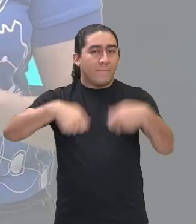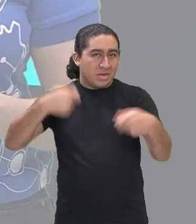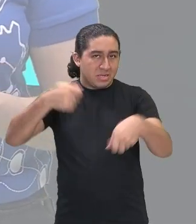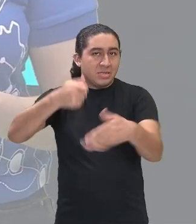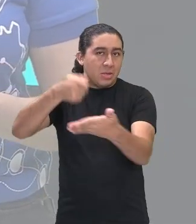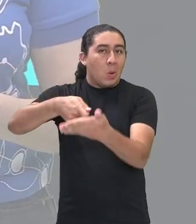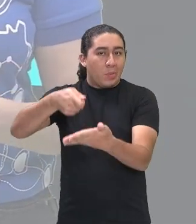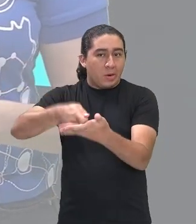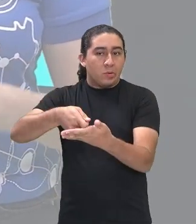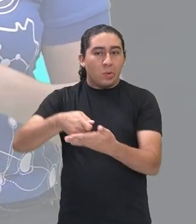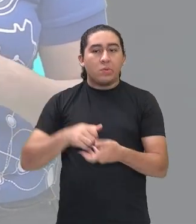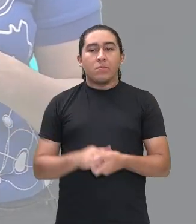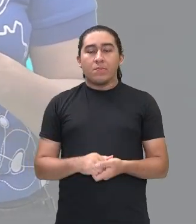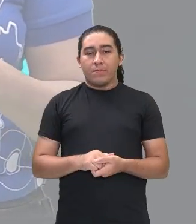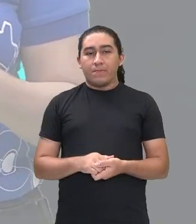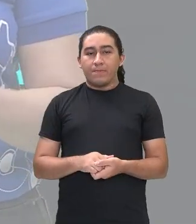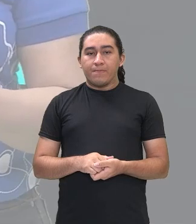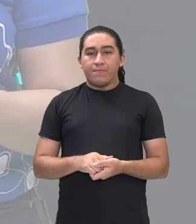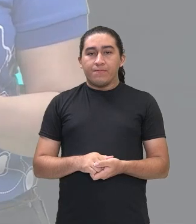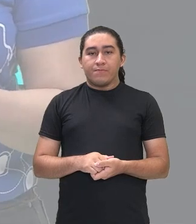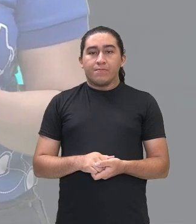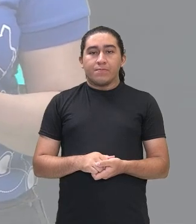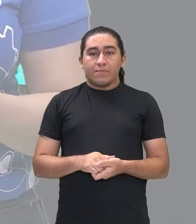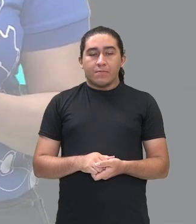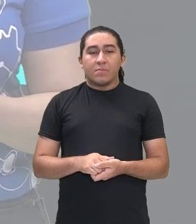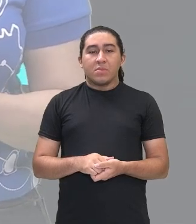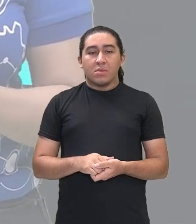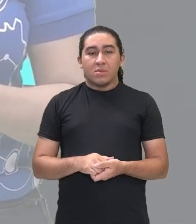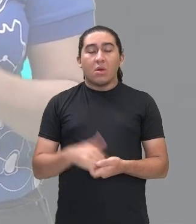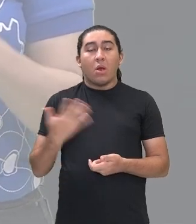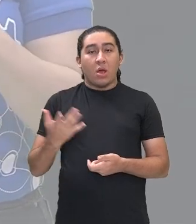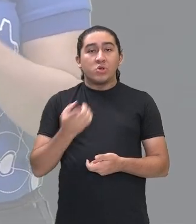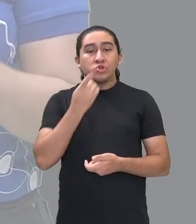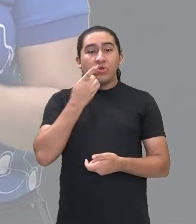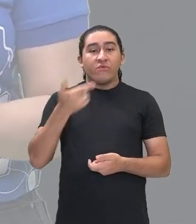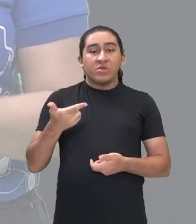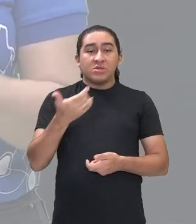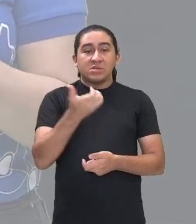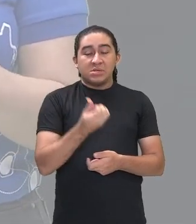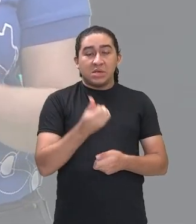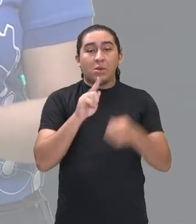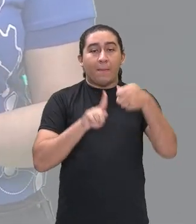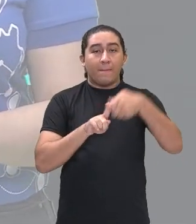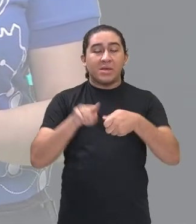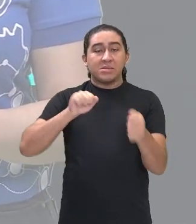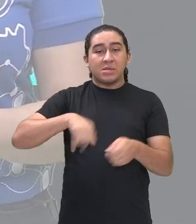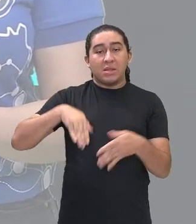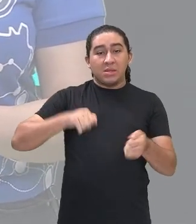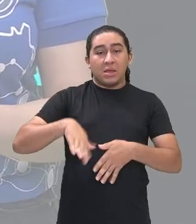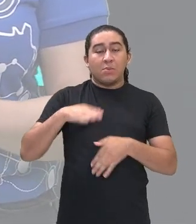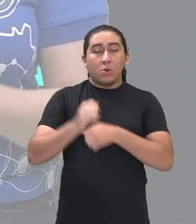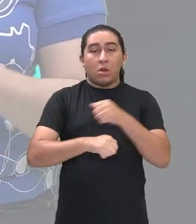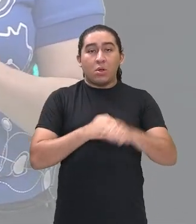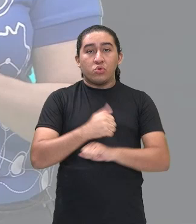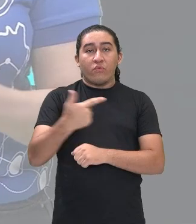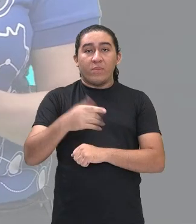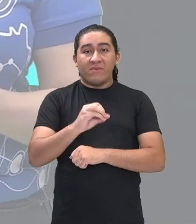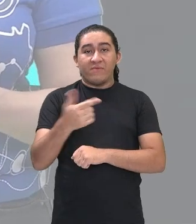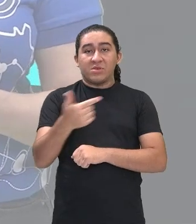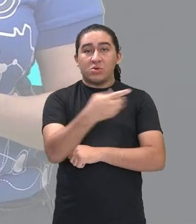pela vírgula, tá? Então, Manaus, vírgula, 26 de setembro de 2024, tá?